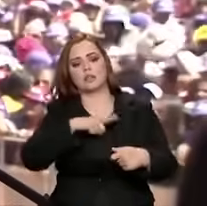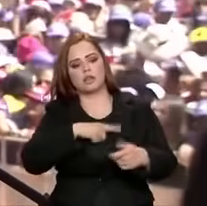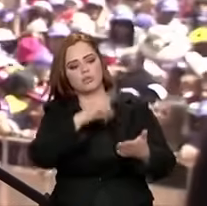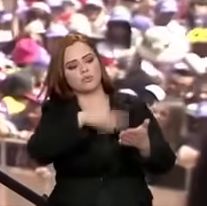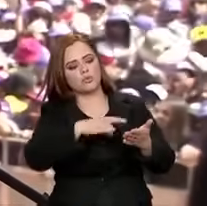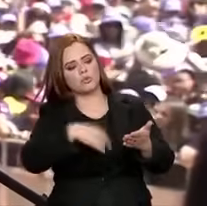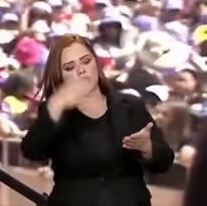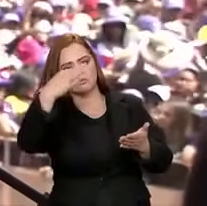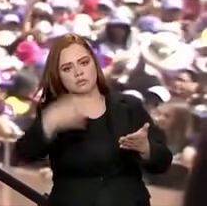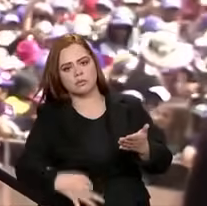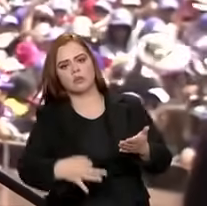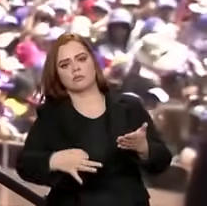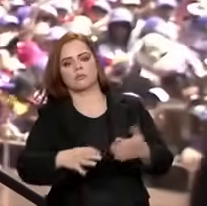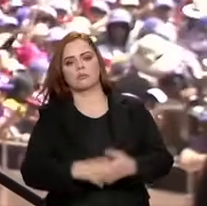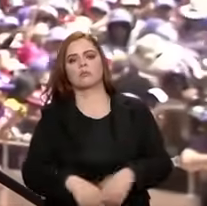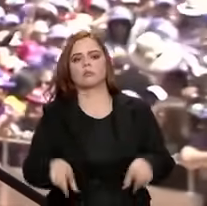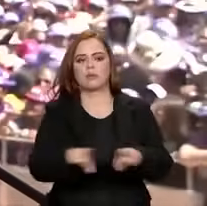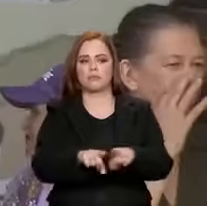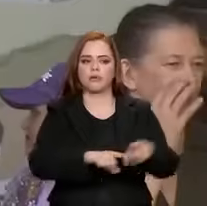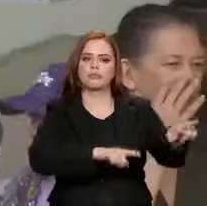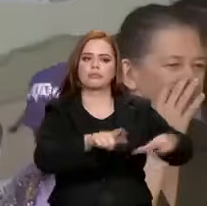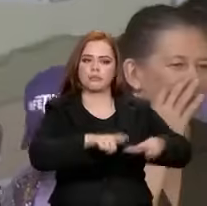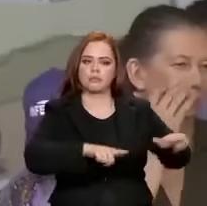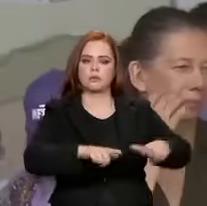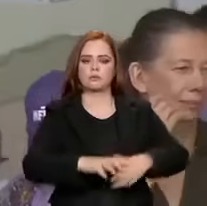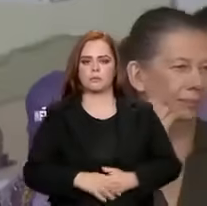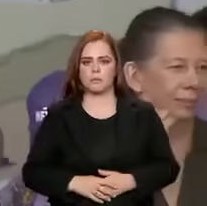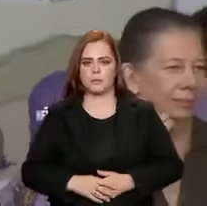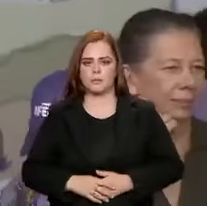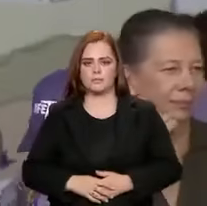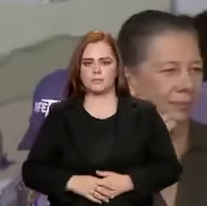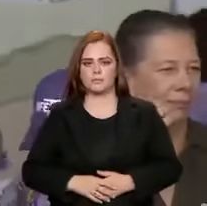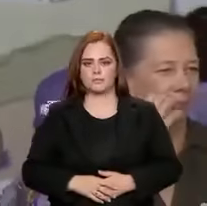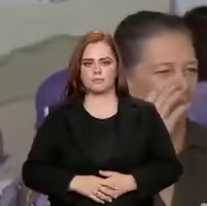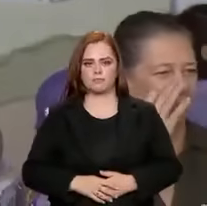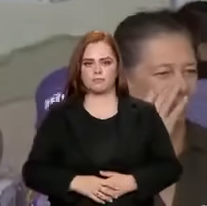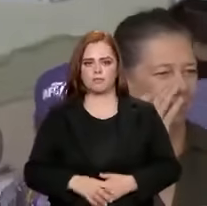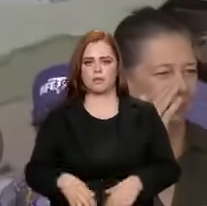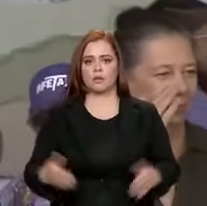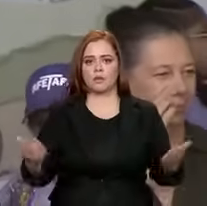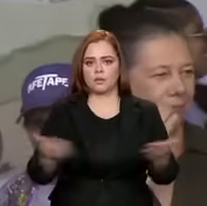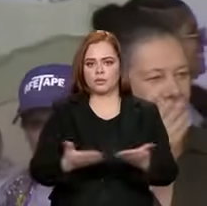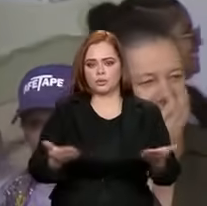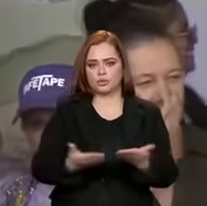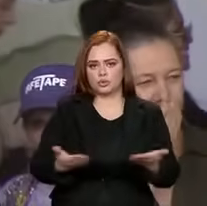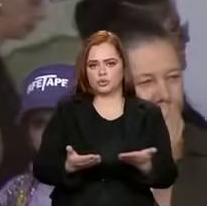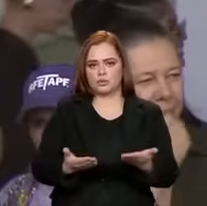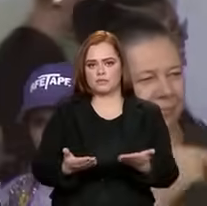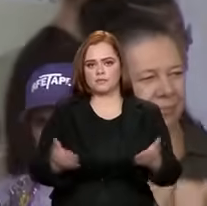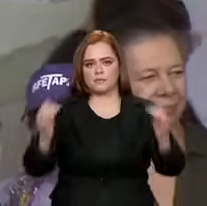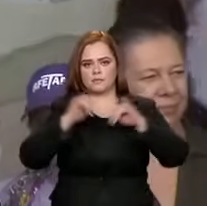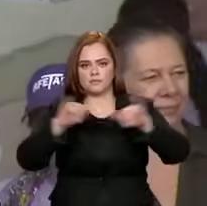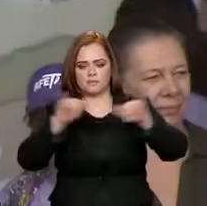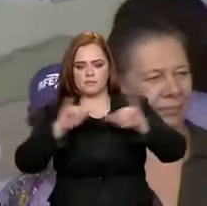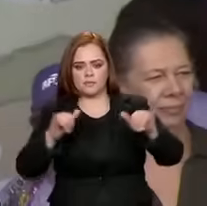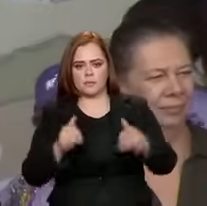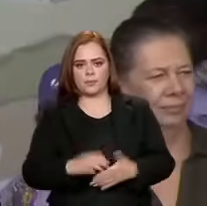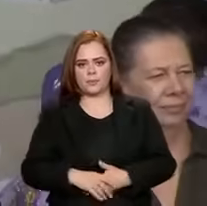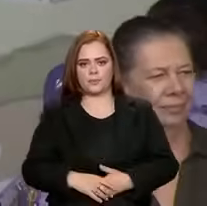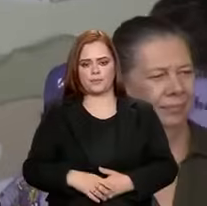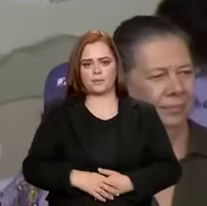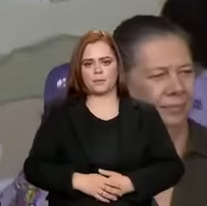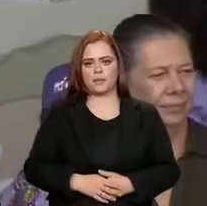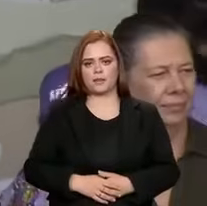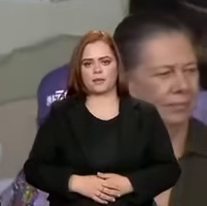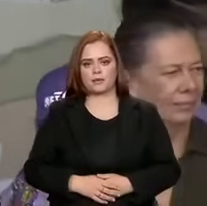previdenciários e trabalhistas hoje estamos lançando aqui minha querida mas é